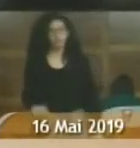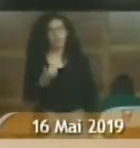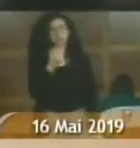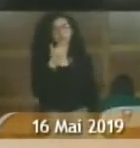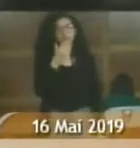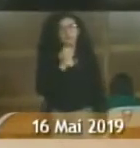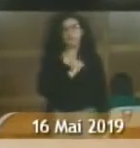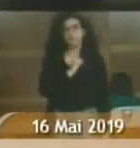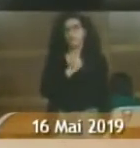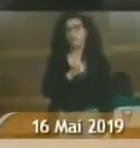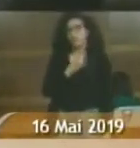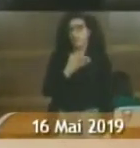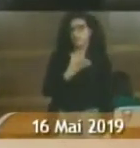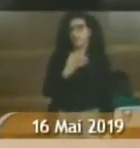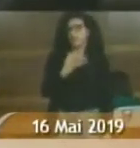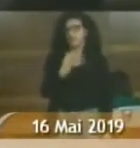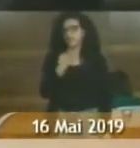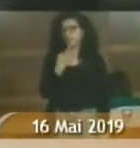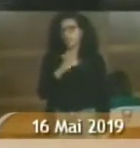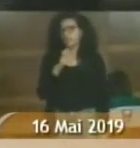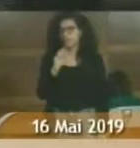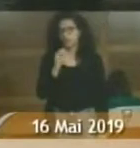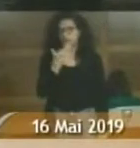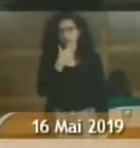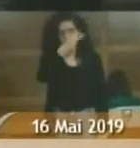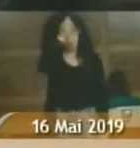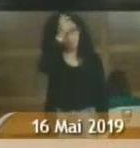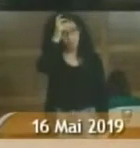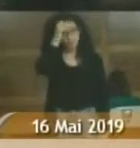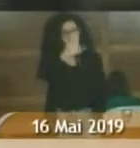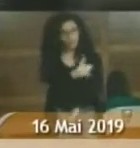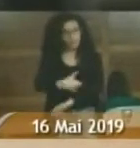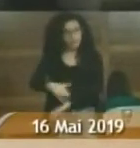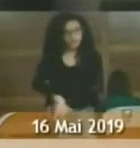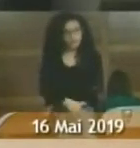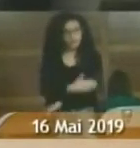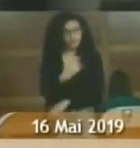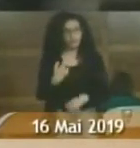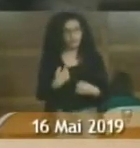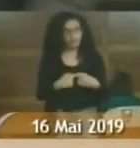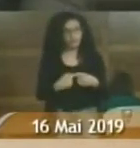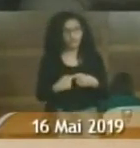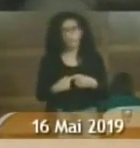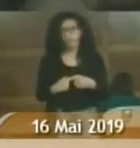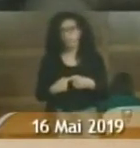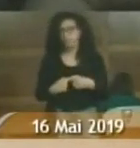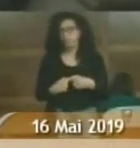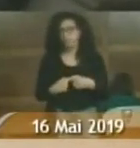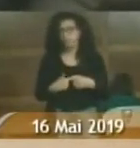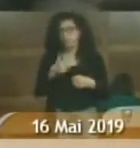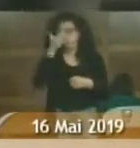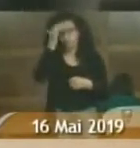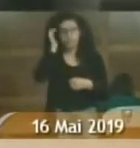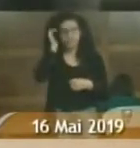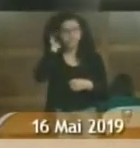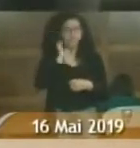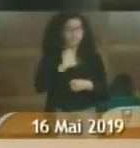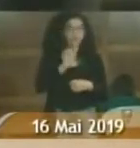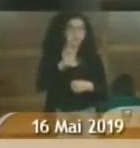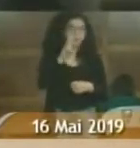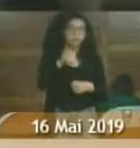número 1450, indicando ao prefeito municipal a drenagem e a pavimentação asfáltica da rua Santo Onofre, bairro Parque